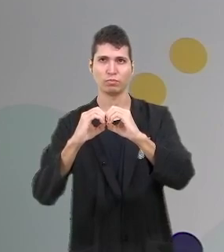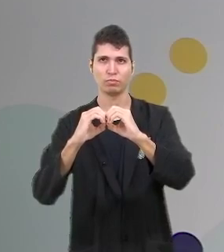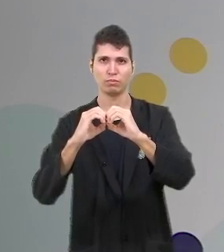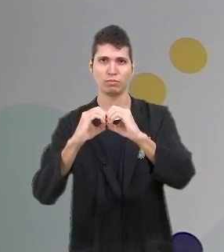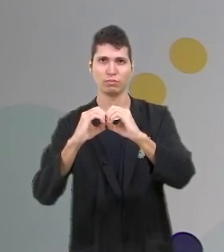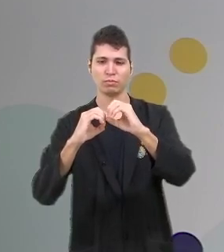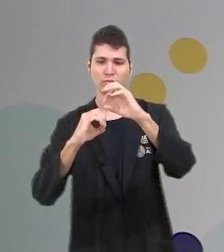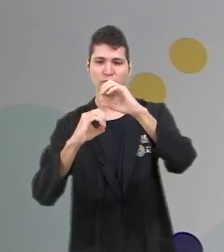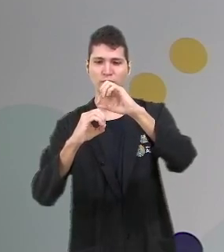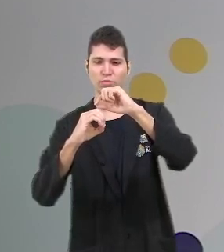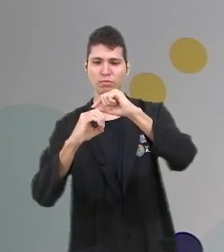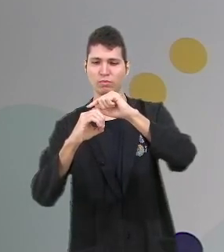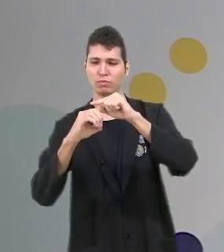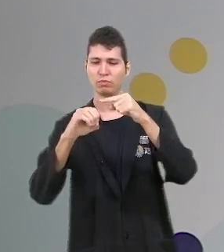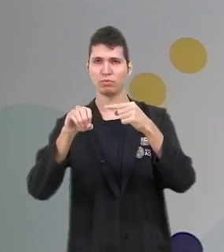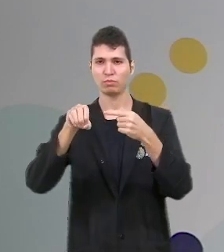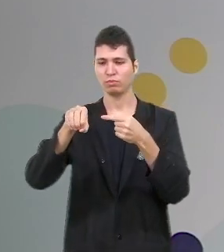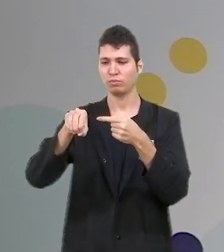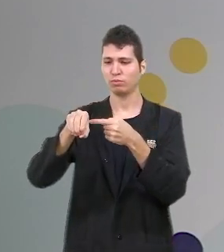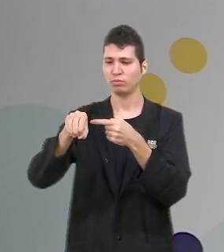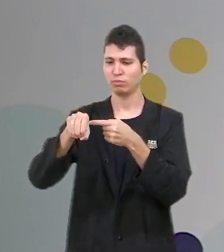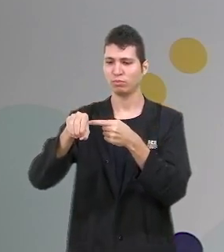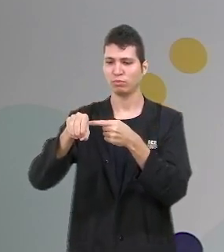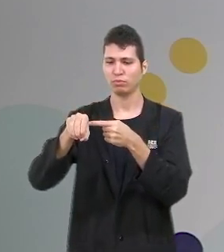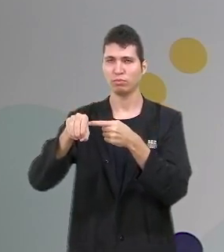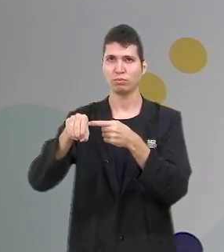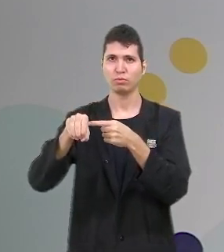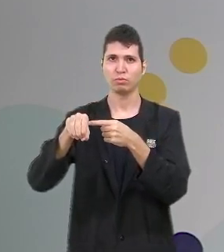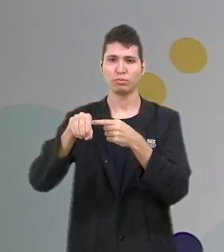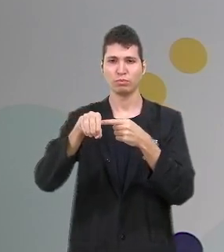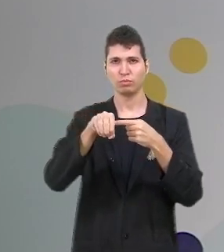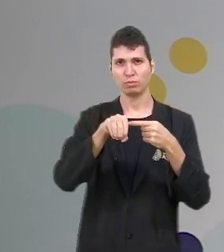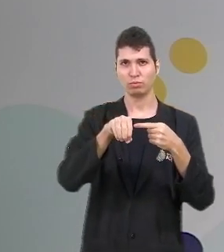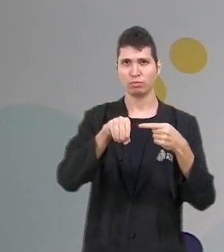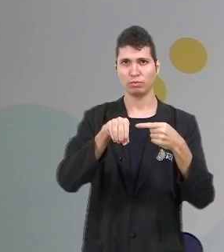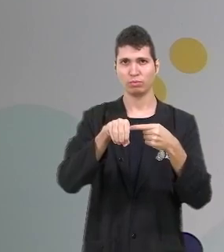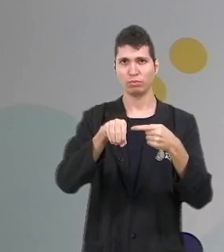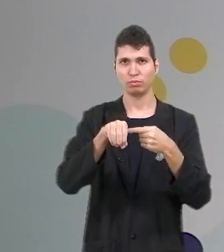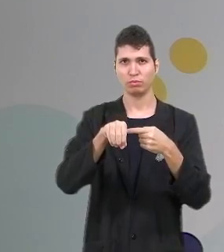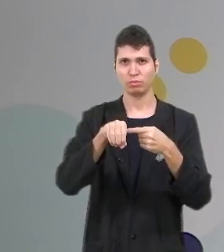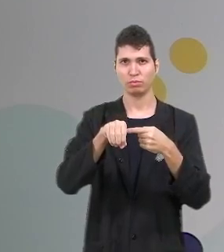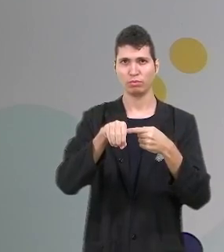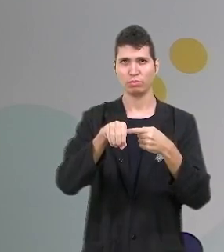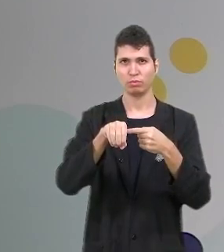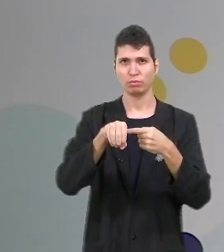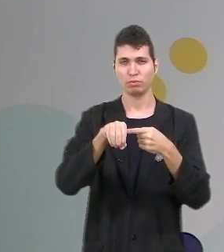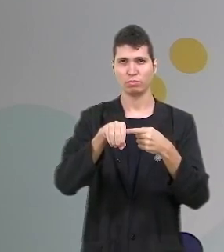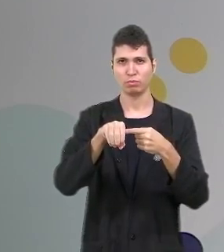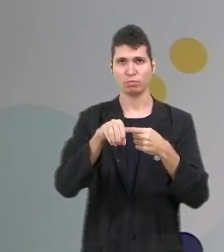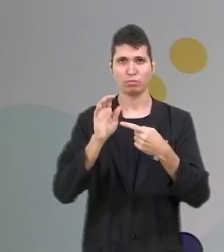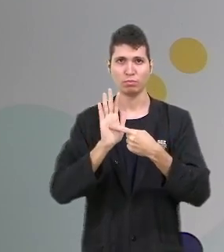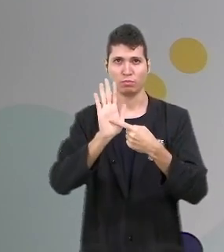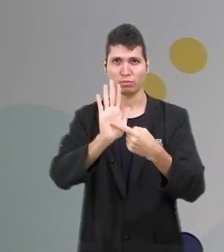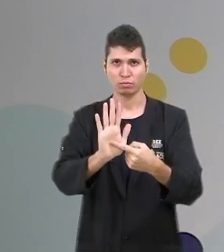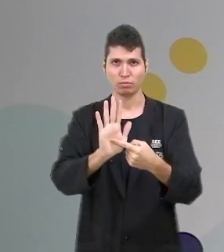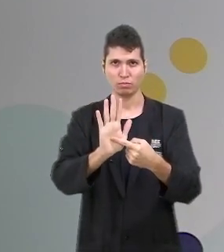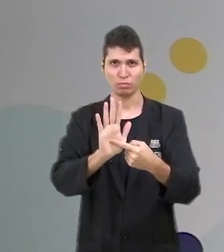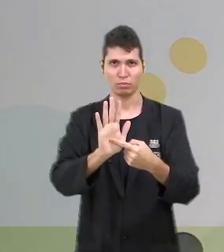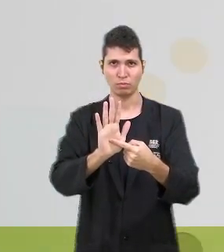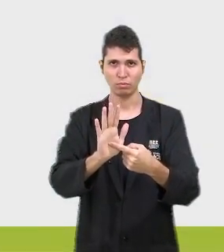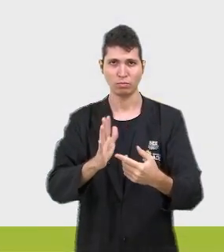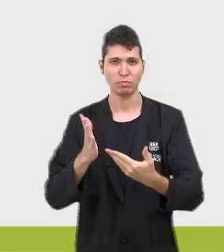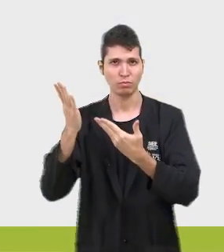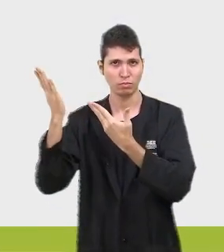medição do núcleo de um até chegar no núcleo do outro, ou seja, o núcleo está representado aqui na